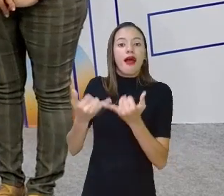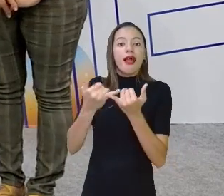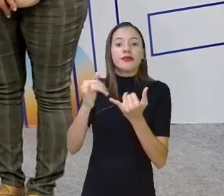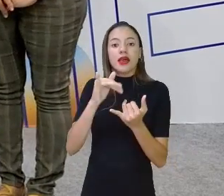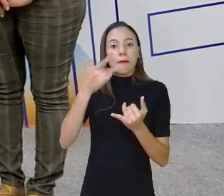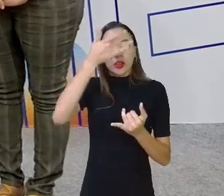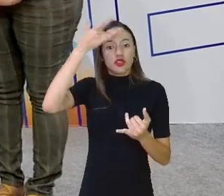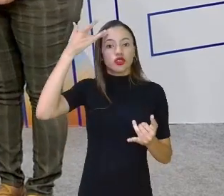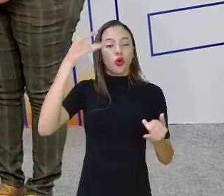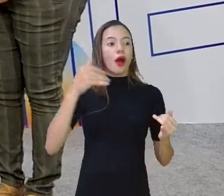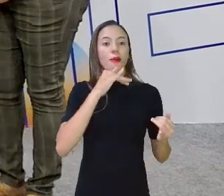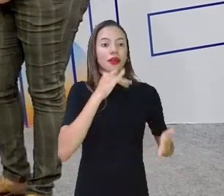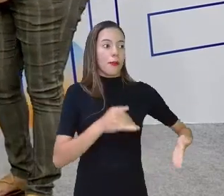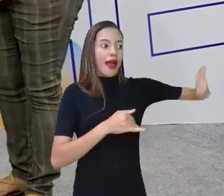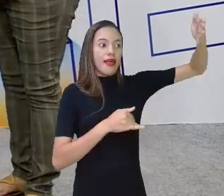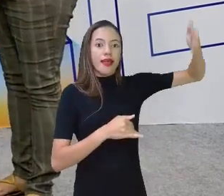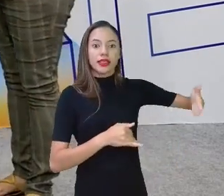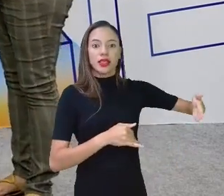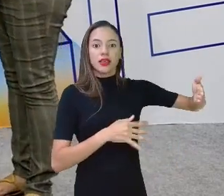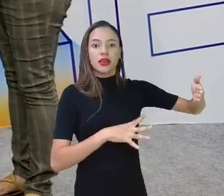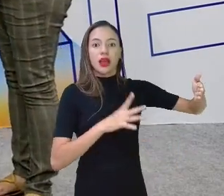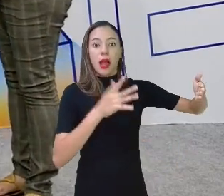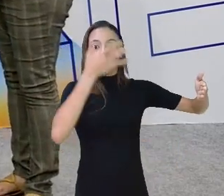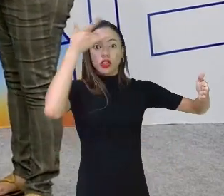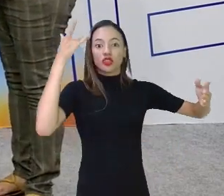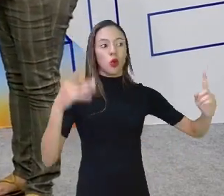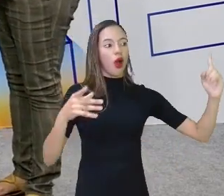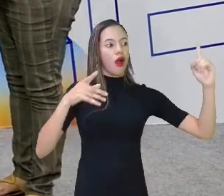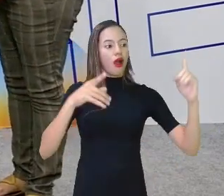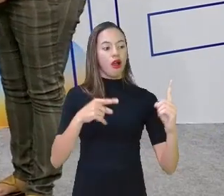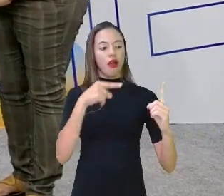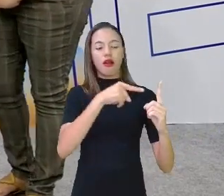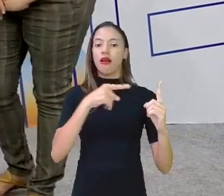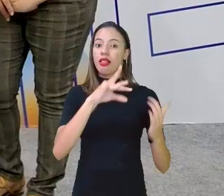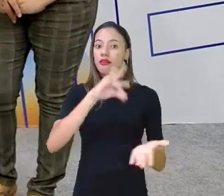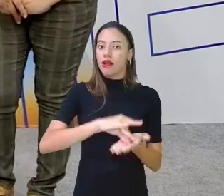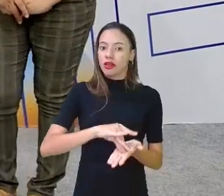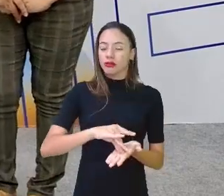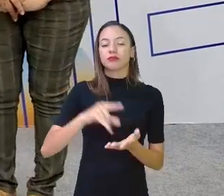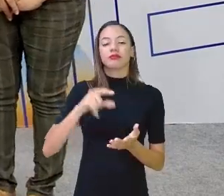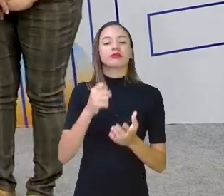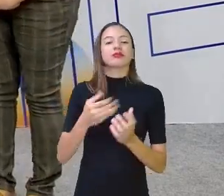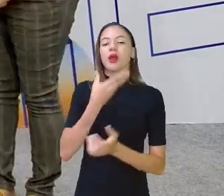Então, esse sair da parede fez o perfil dele.